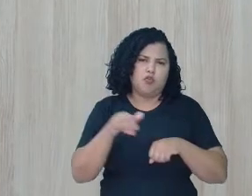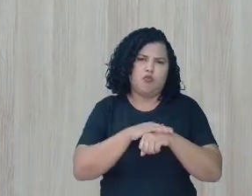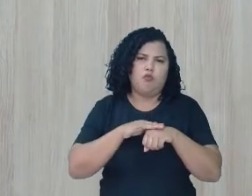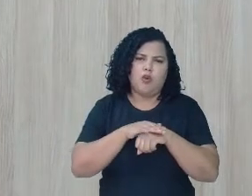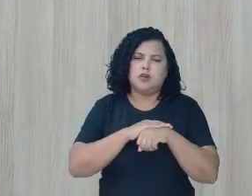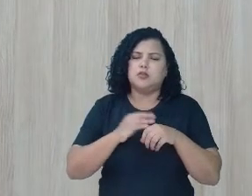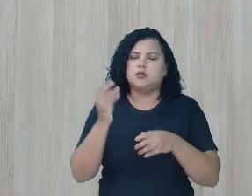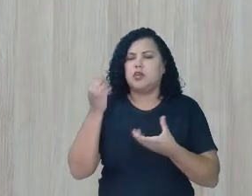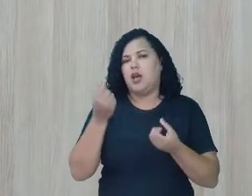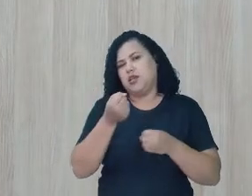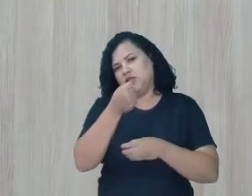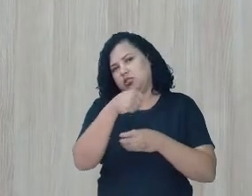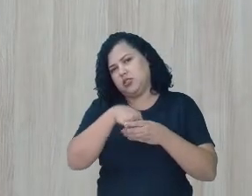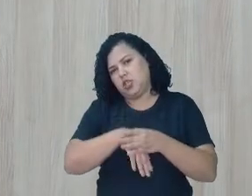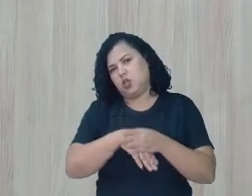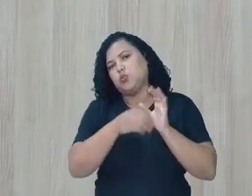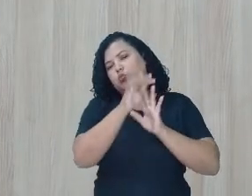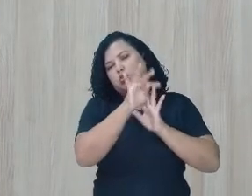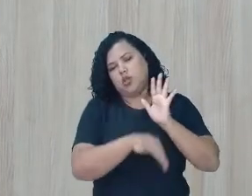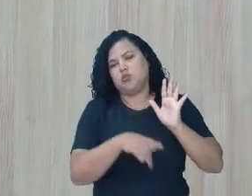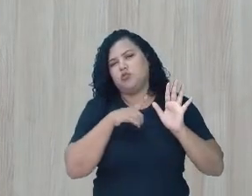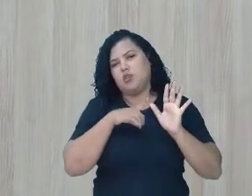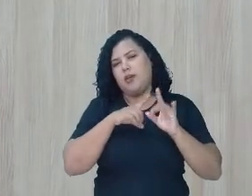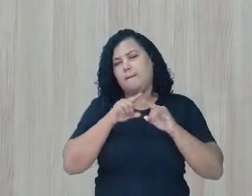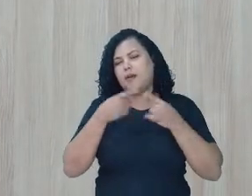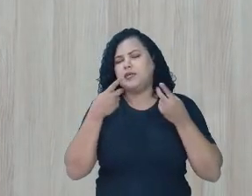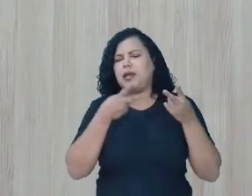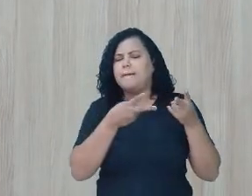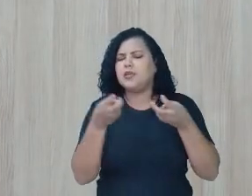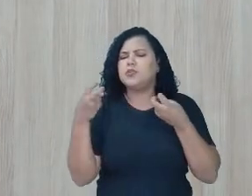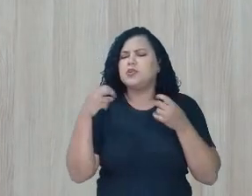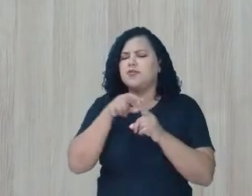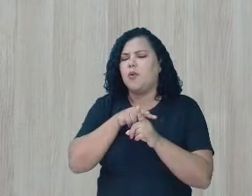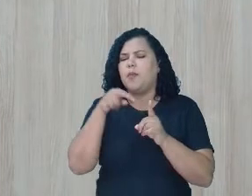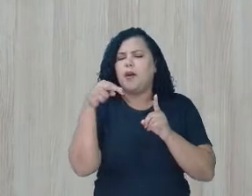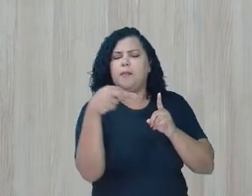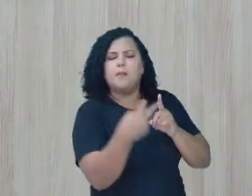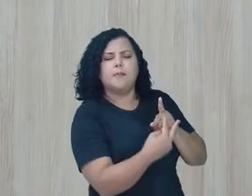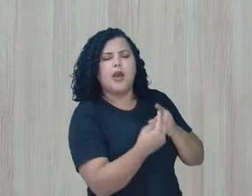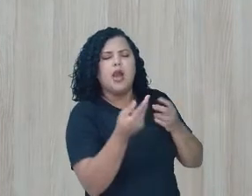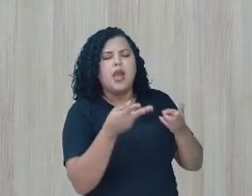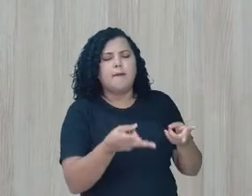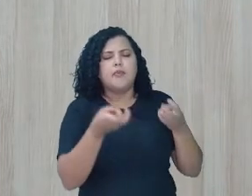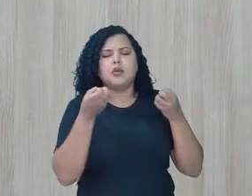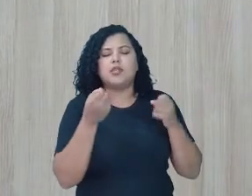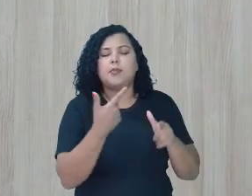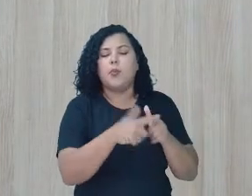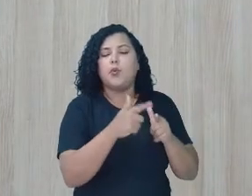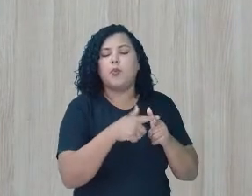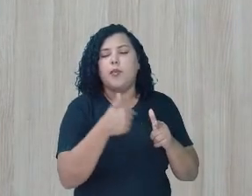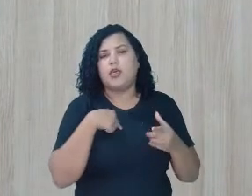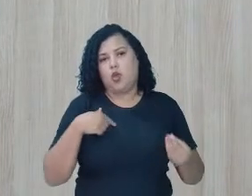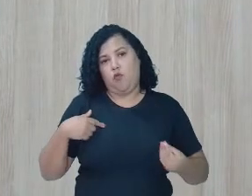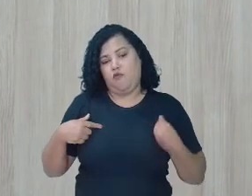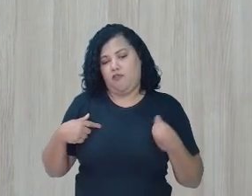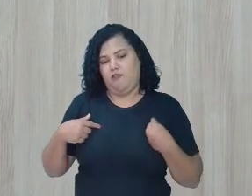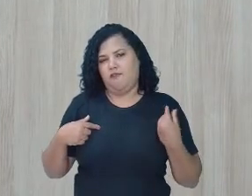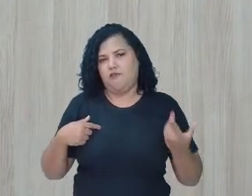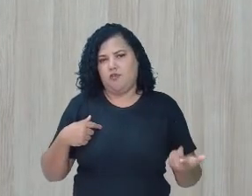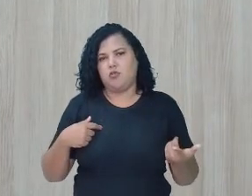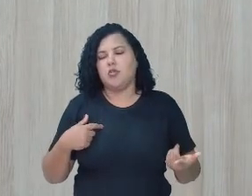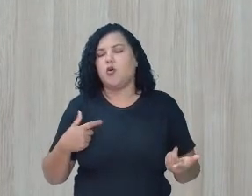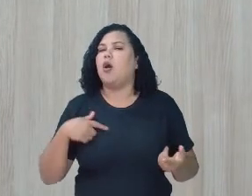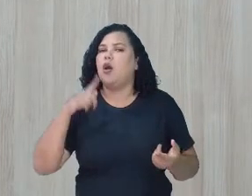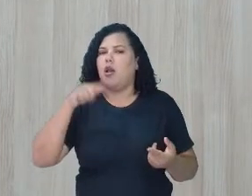minha crônica também. Mas esse olhar do despertar de um problema, porque eu presenciei, porque eu vi, ela é muito